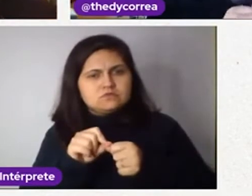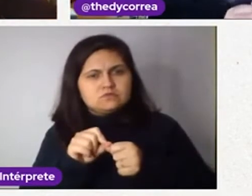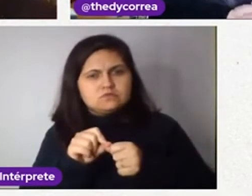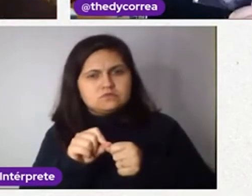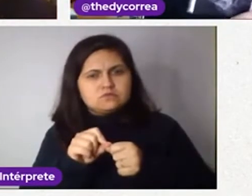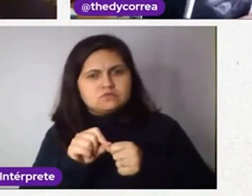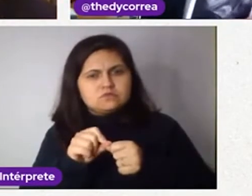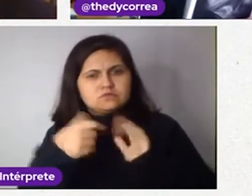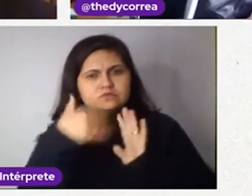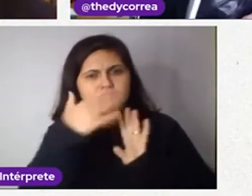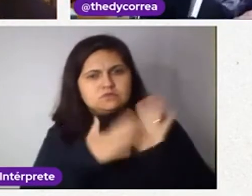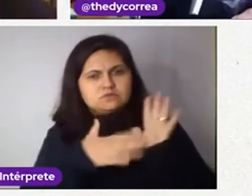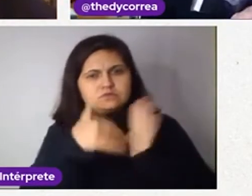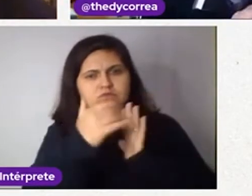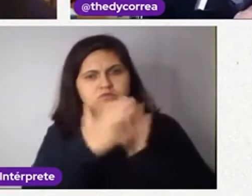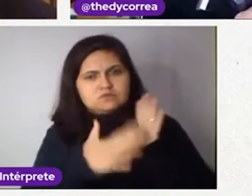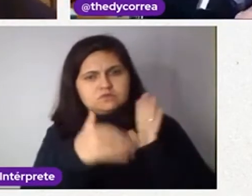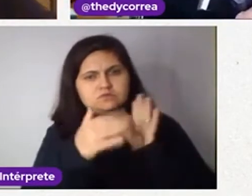essa